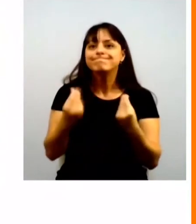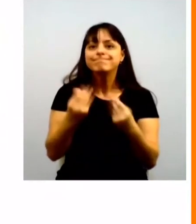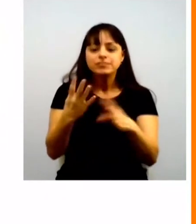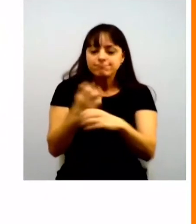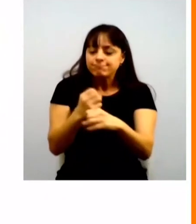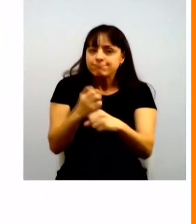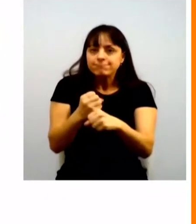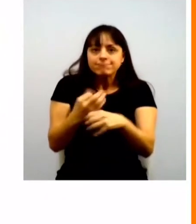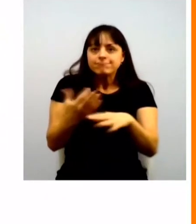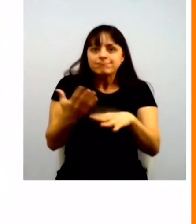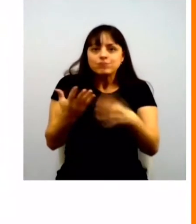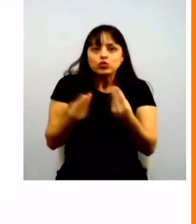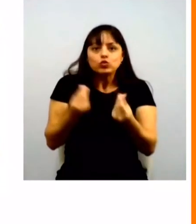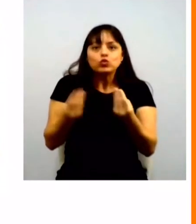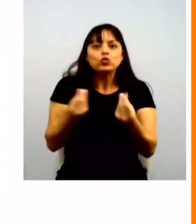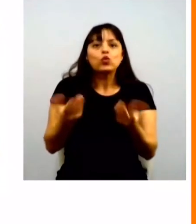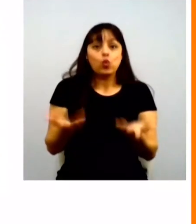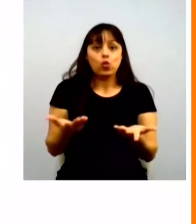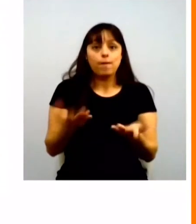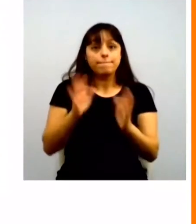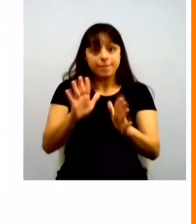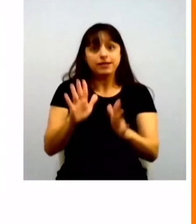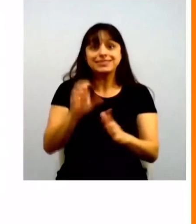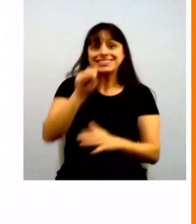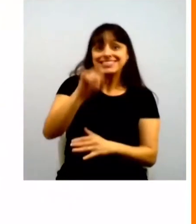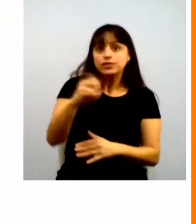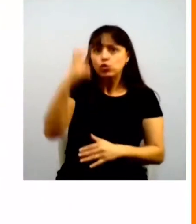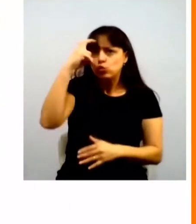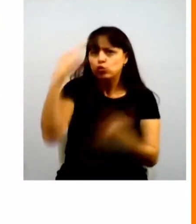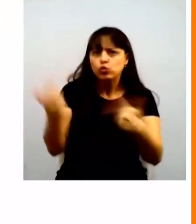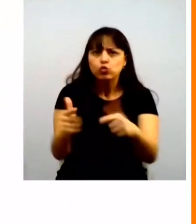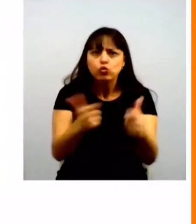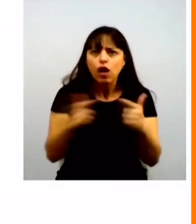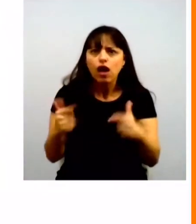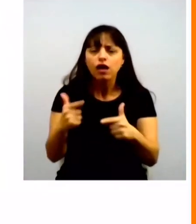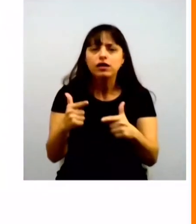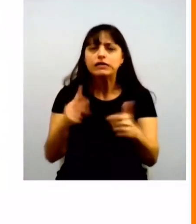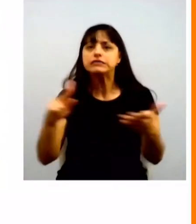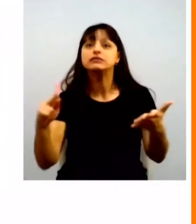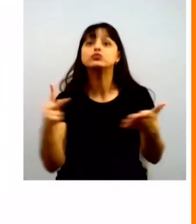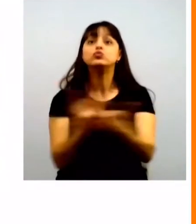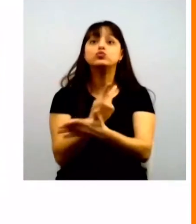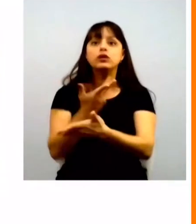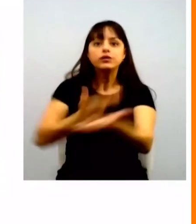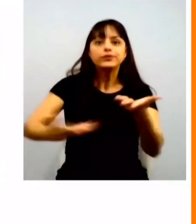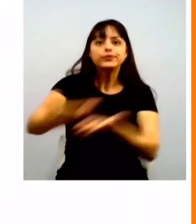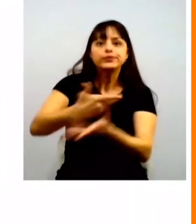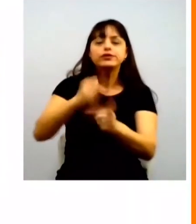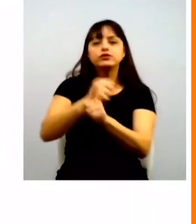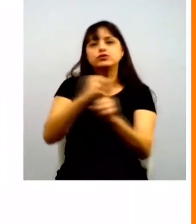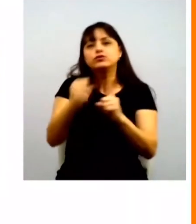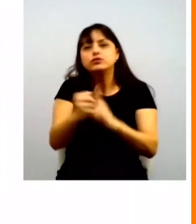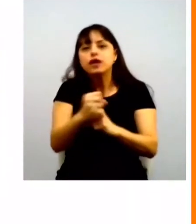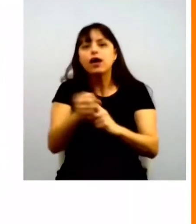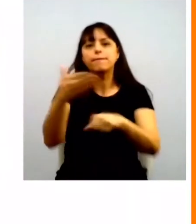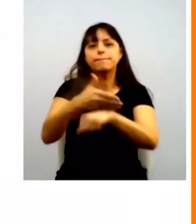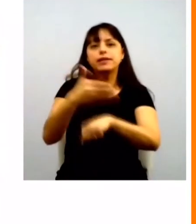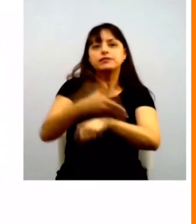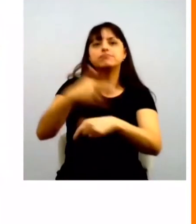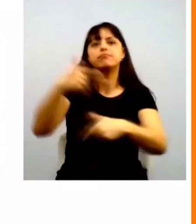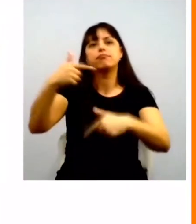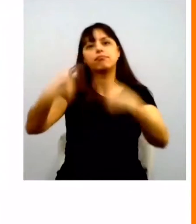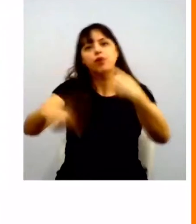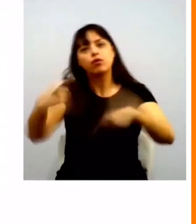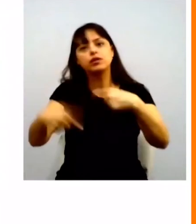há sua ausência, quando não há a cultura que passa, quando não há a cultura na cohesão social, na participação política, na convivencia,